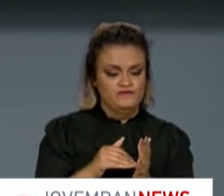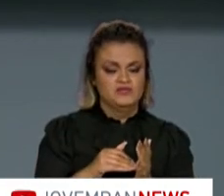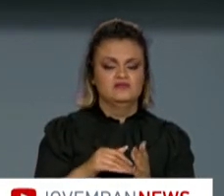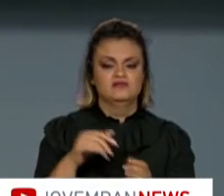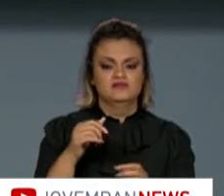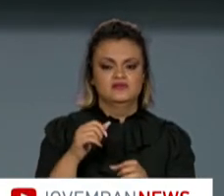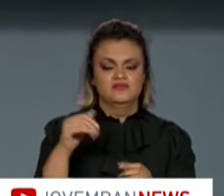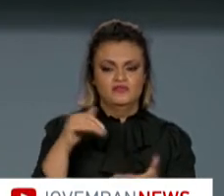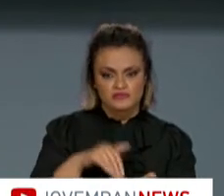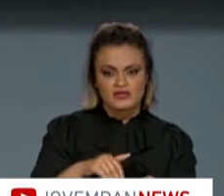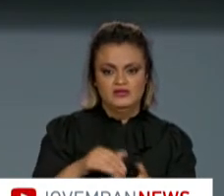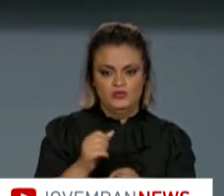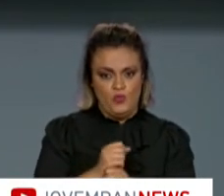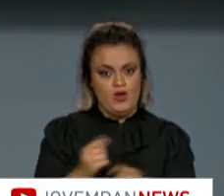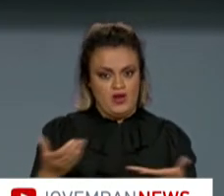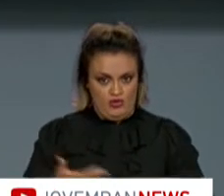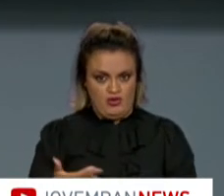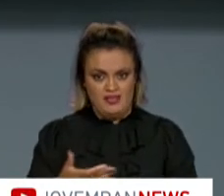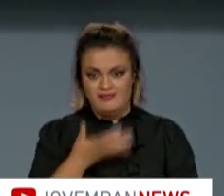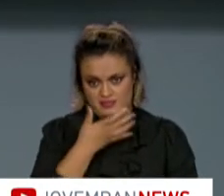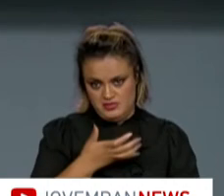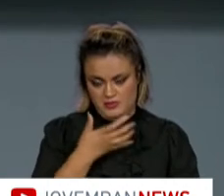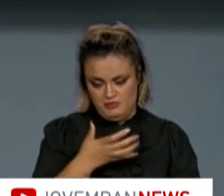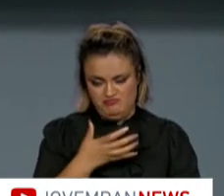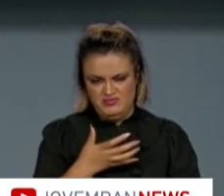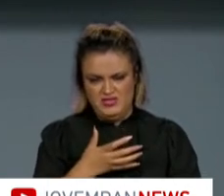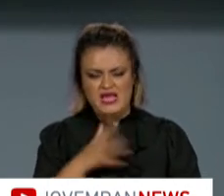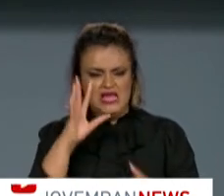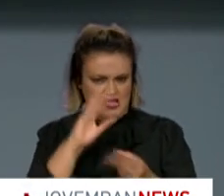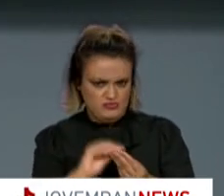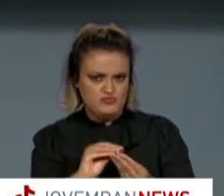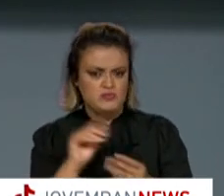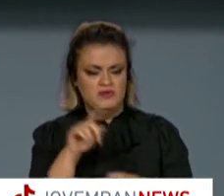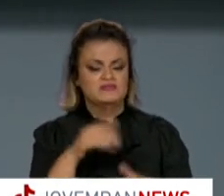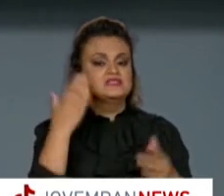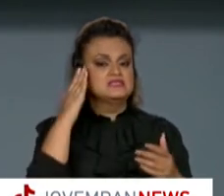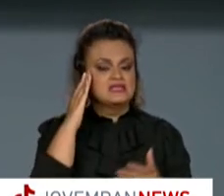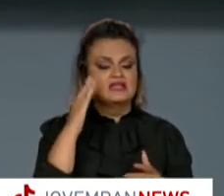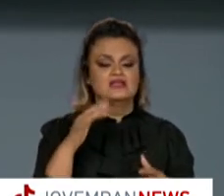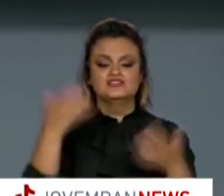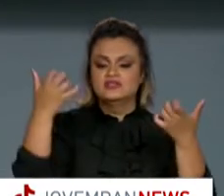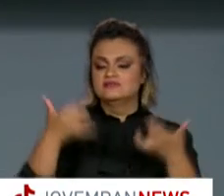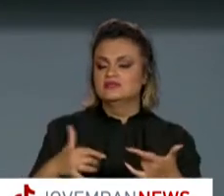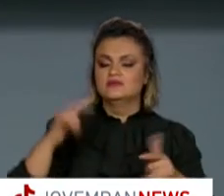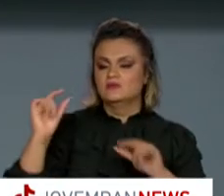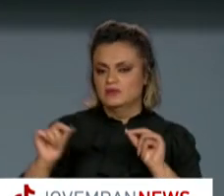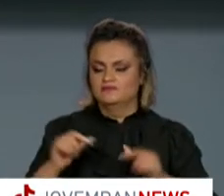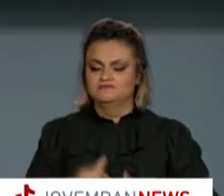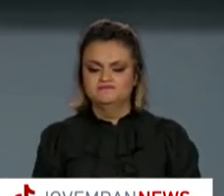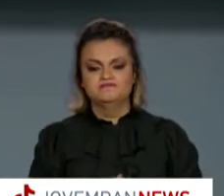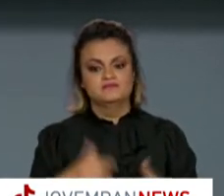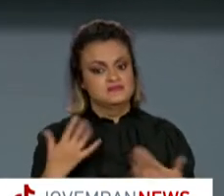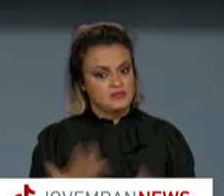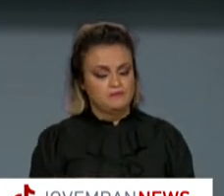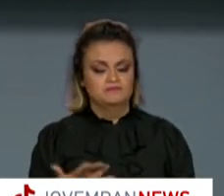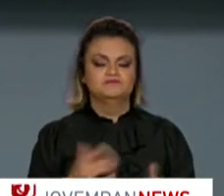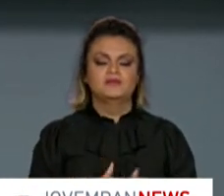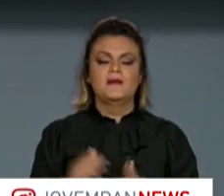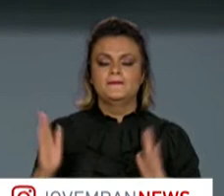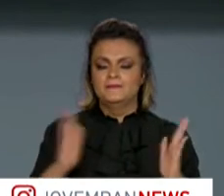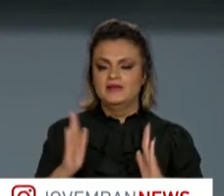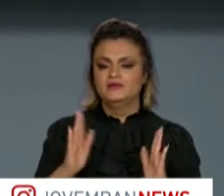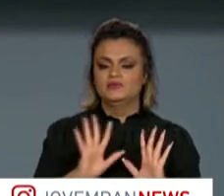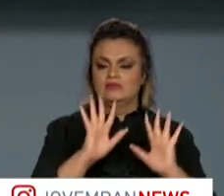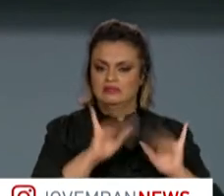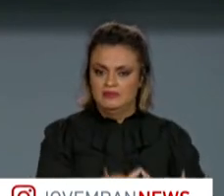2023. Estou recapitulando para que vocês possam situar do que nós estamos falando aqui. Muito bem, venceu o